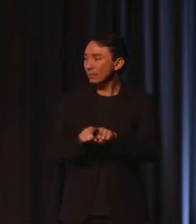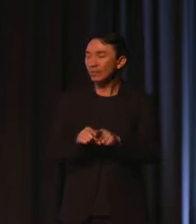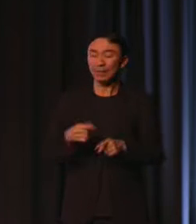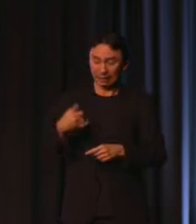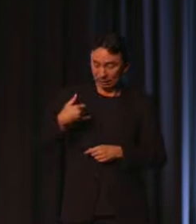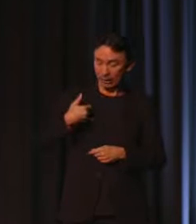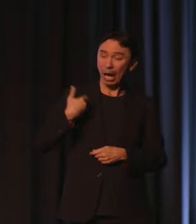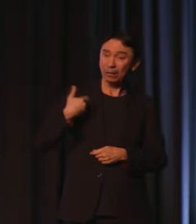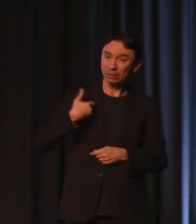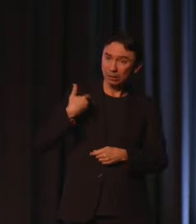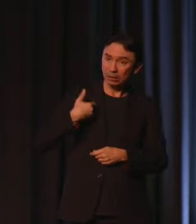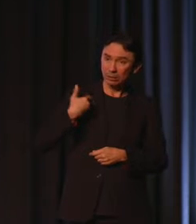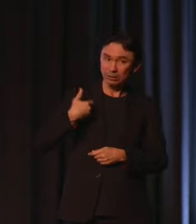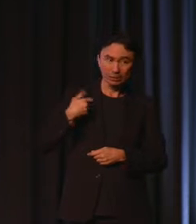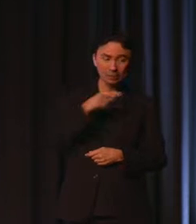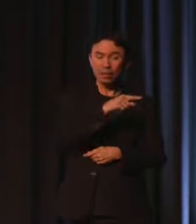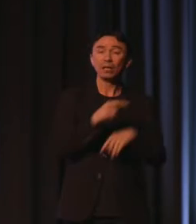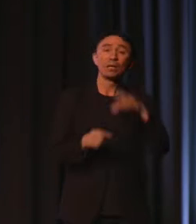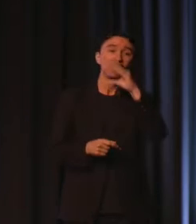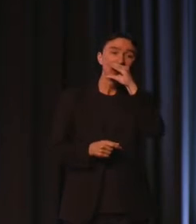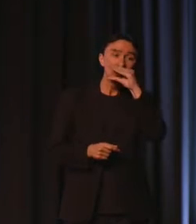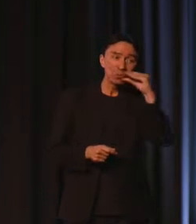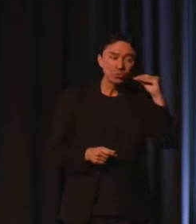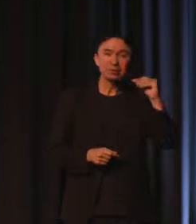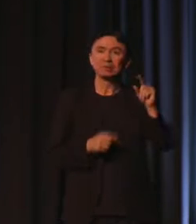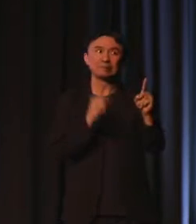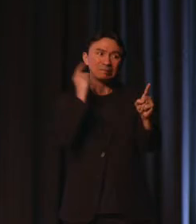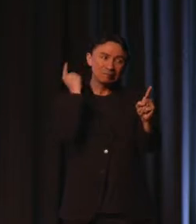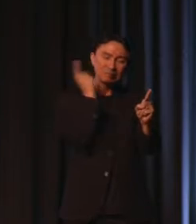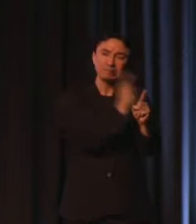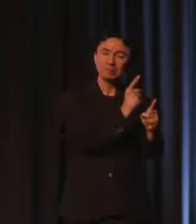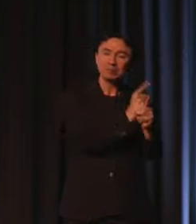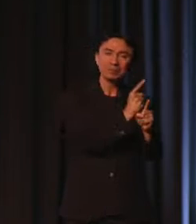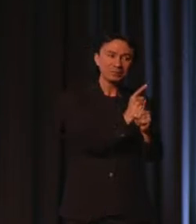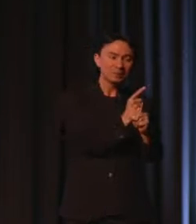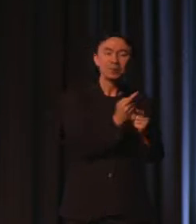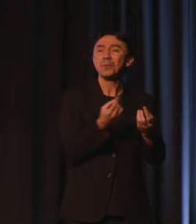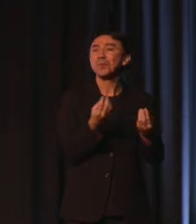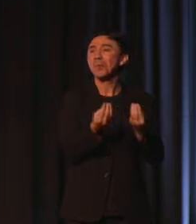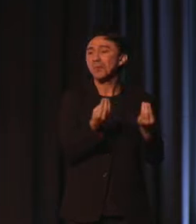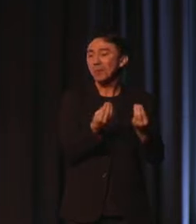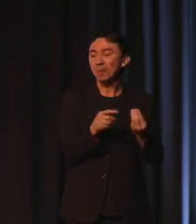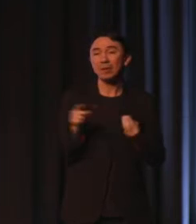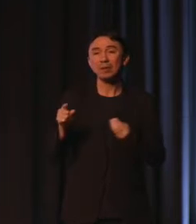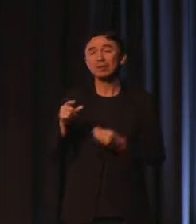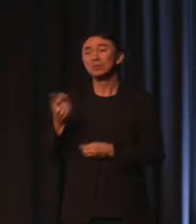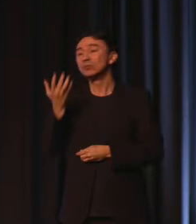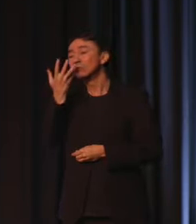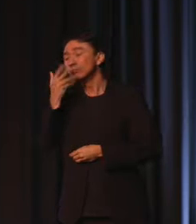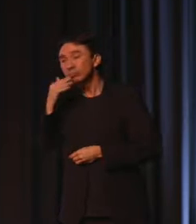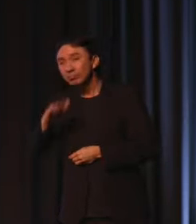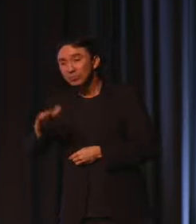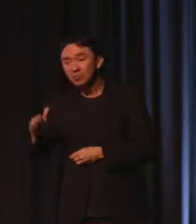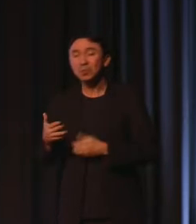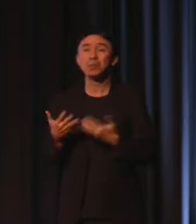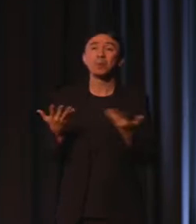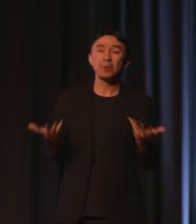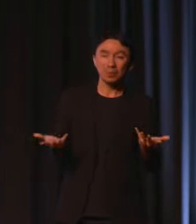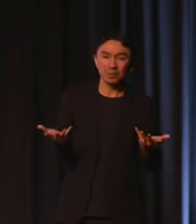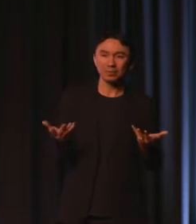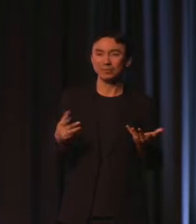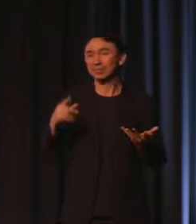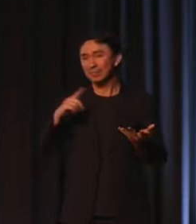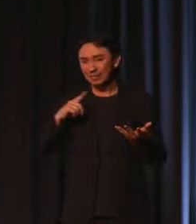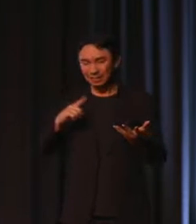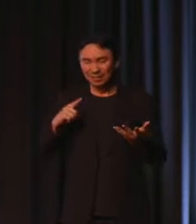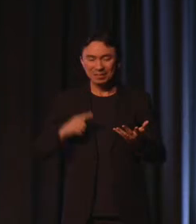no adulto, como que foi esse processo? E aí, tanto no adulto quanto no infantil, o maior volume é nesse primeiro